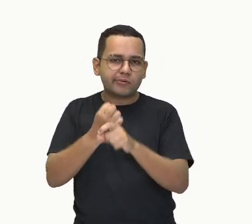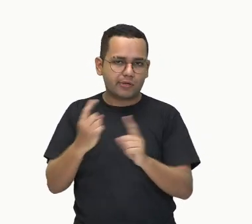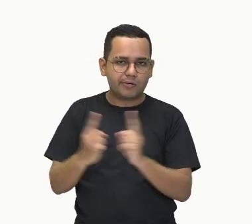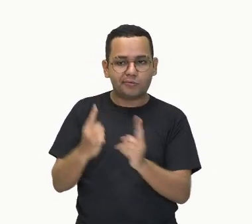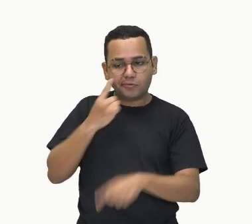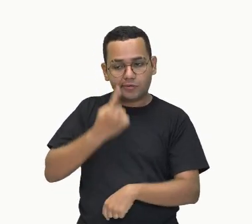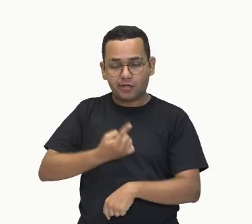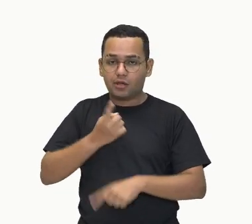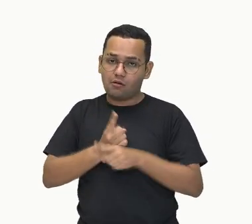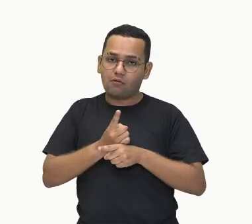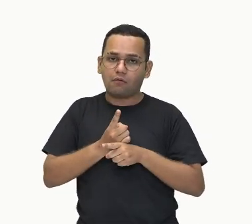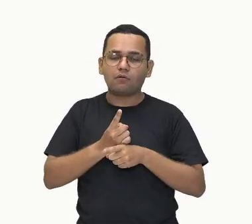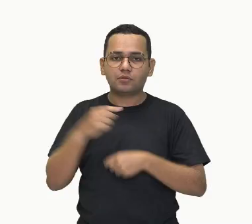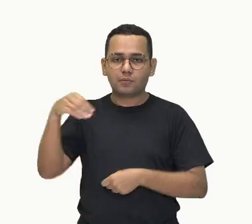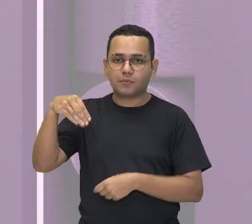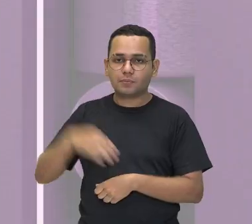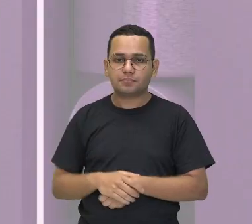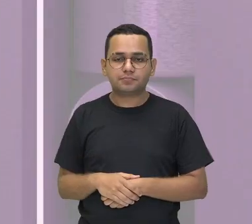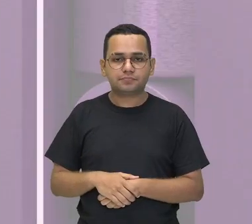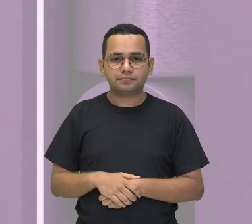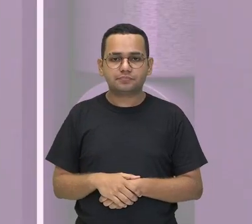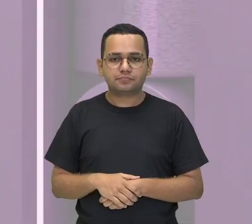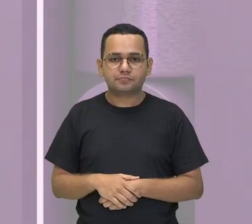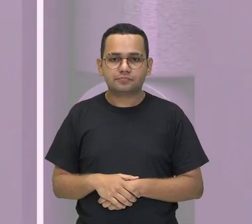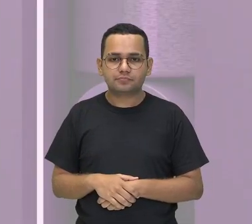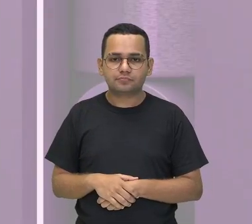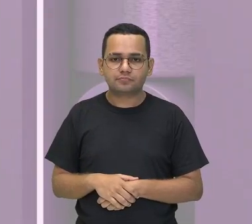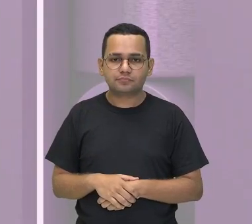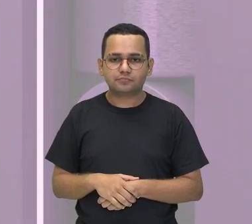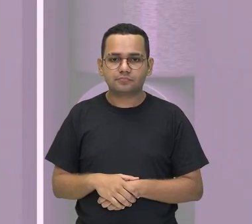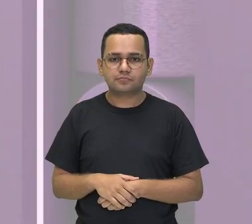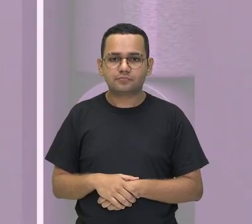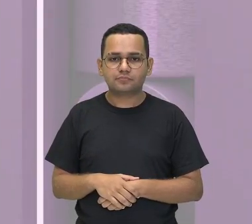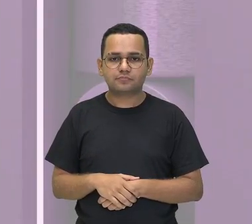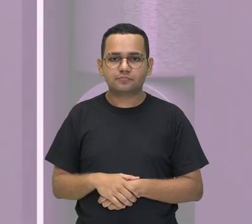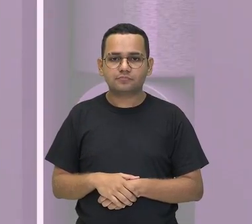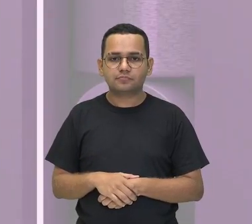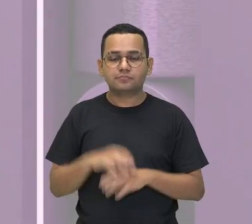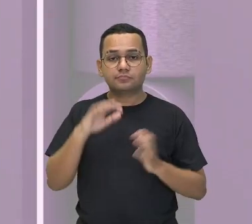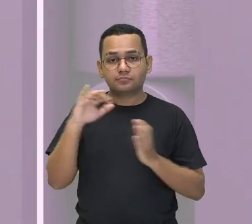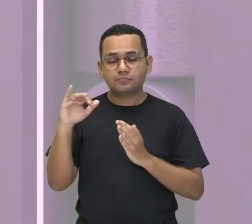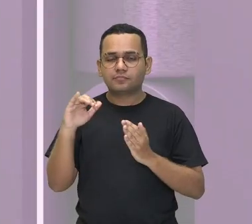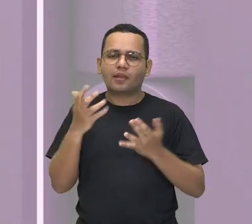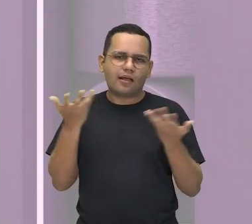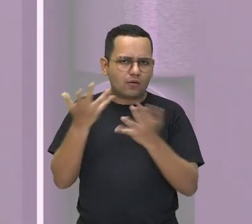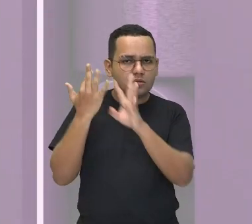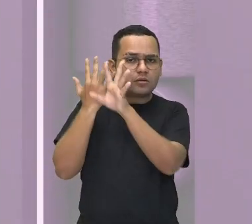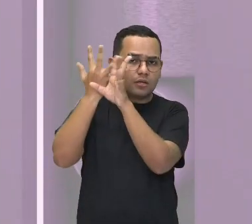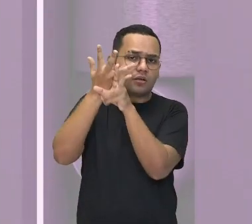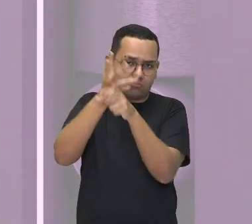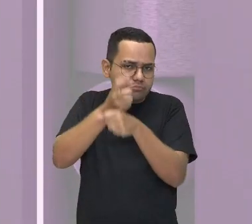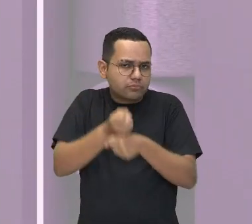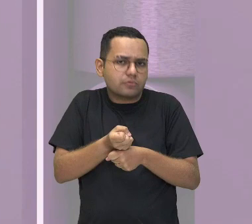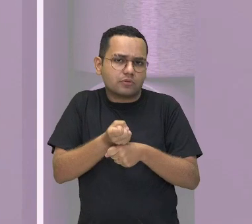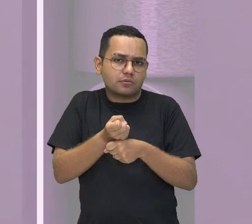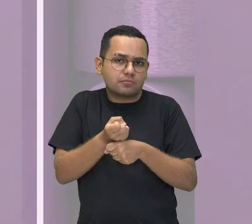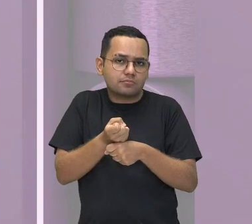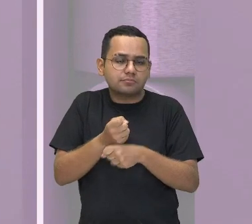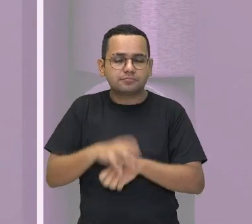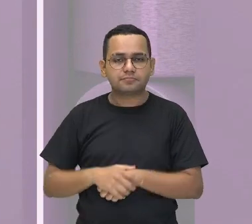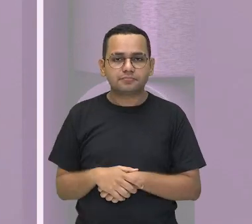Muito bem, então a gente vai aproveitar os nossos minutos finais aí para a gente retomar aqui, né, fazer uma pequena